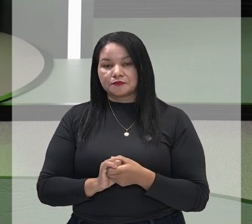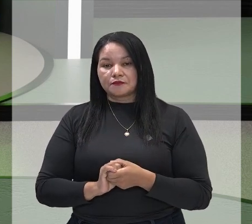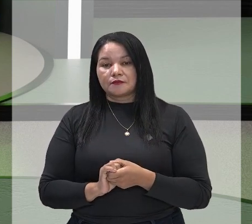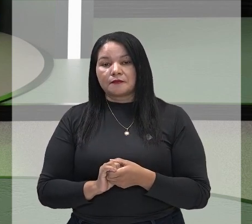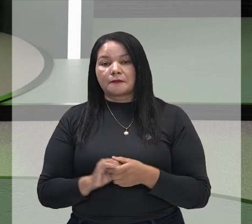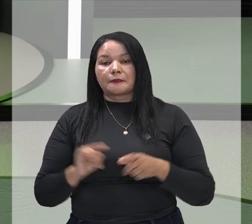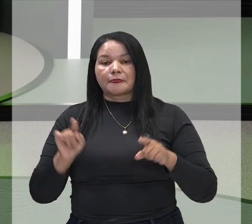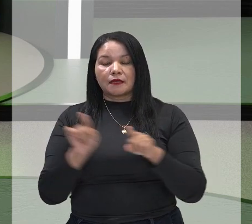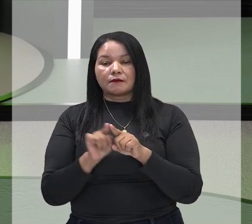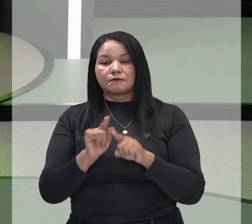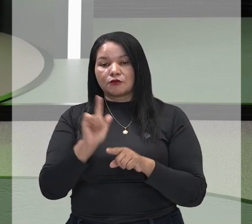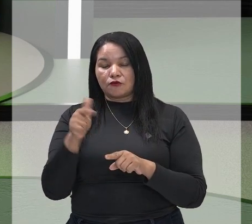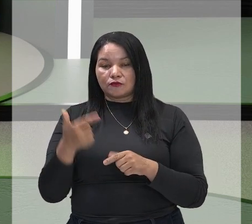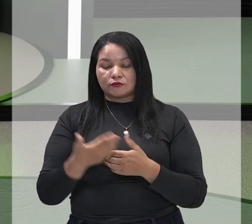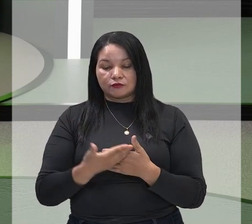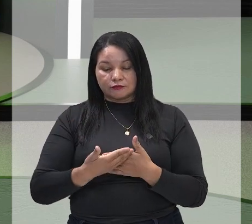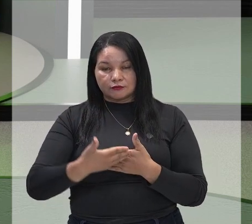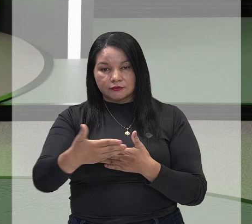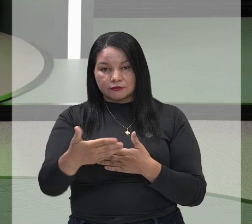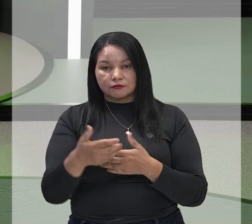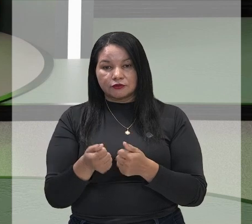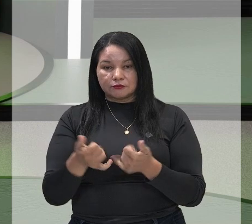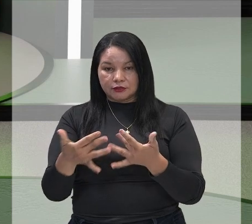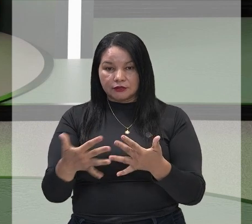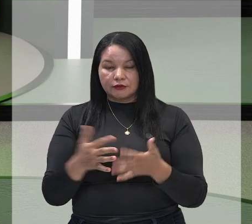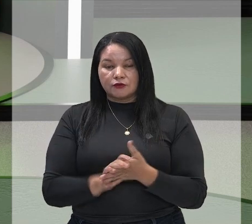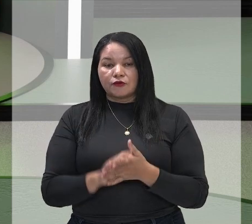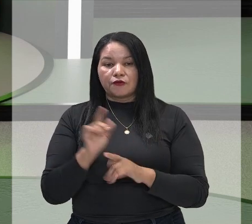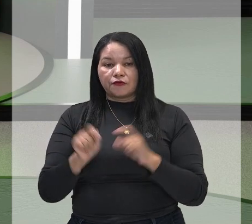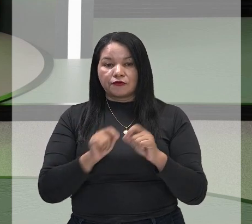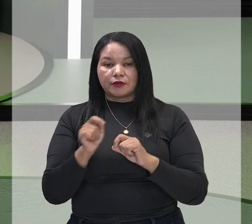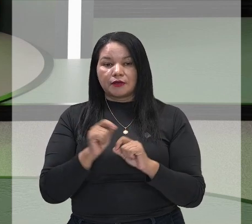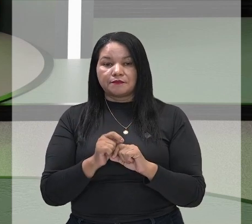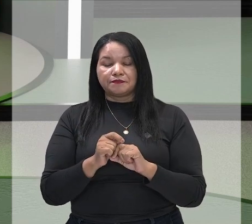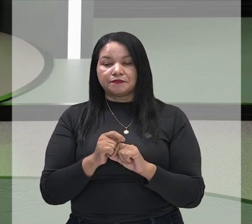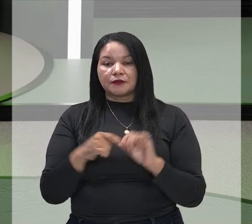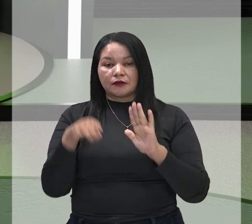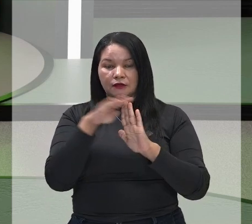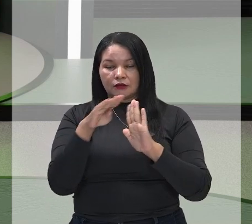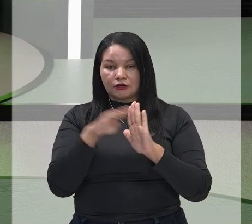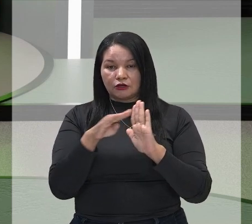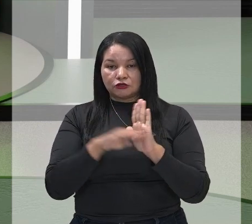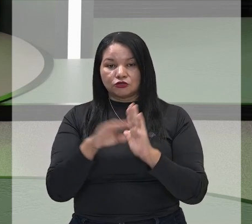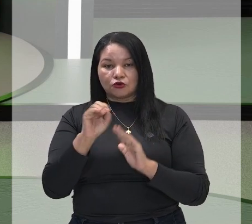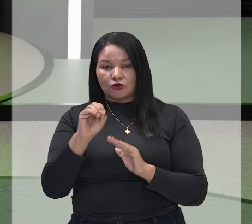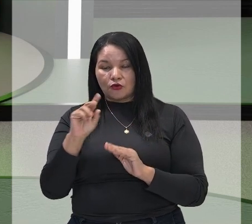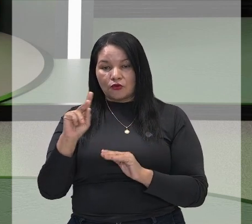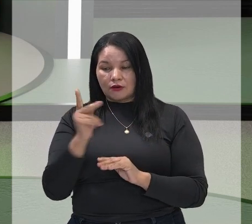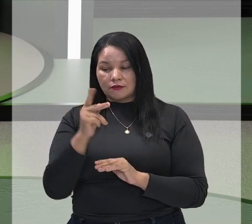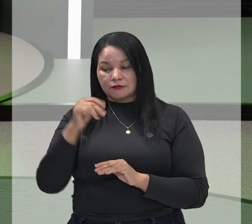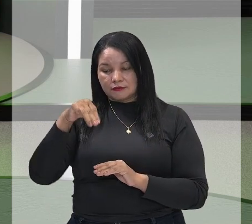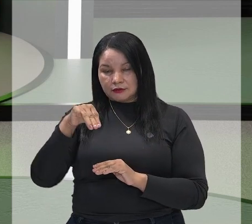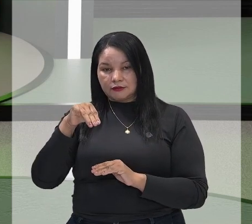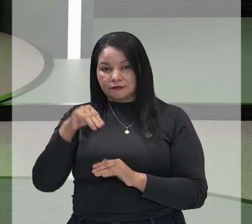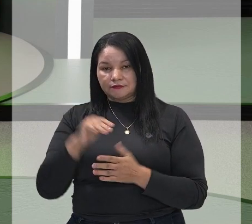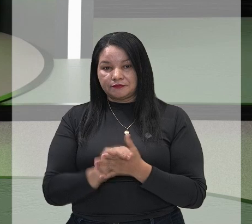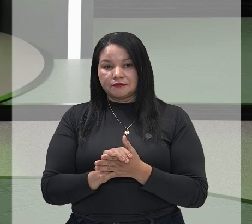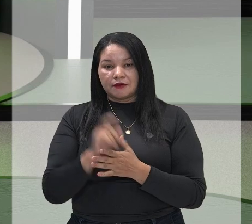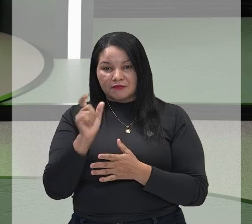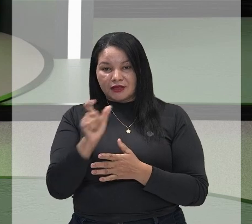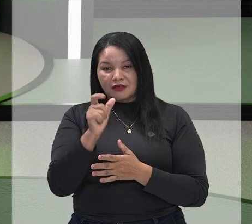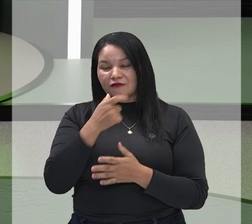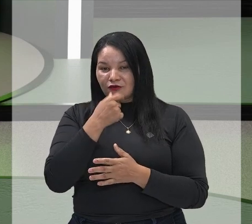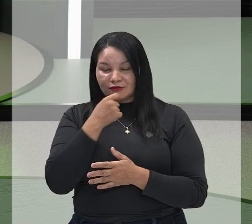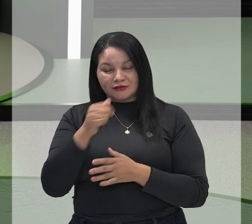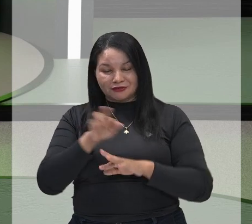sobre eletricidade, eu falo para você agora sobre as leis de Ohm. Não é a palavra Ohm, tá? Brincando aqui com você. É a